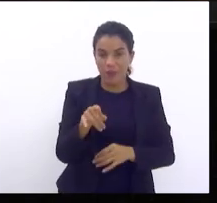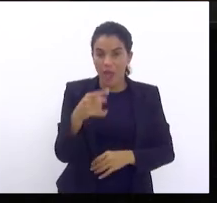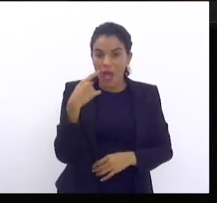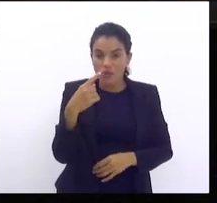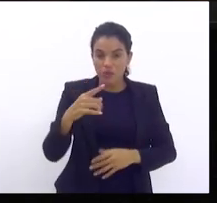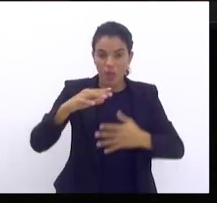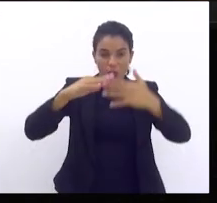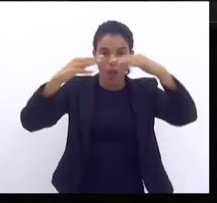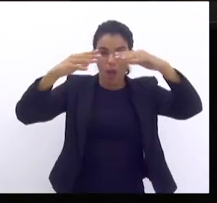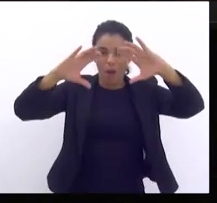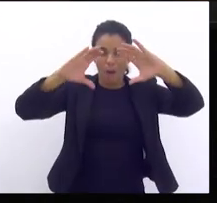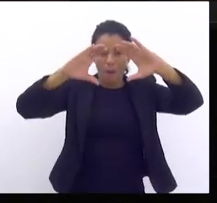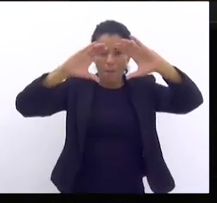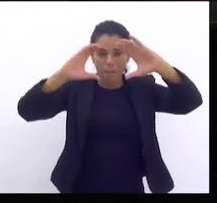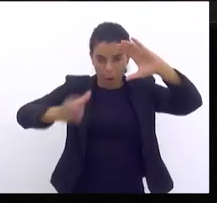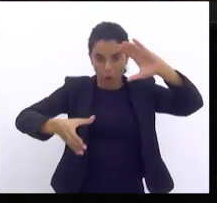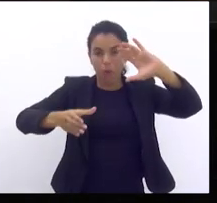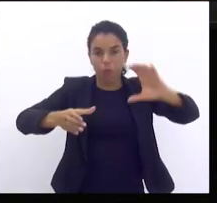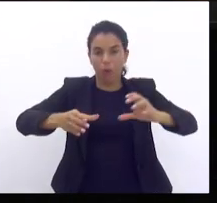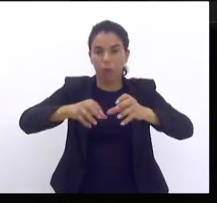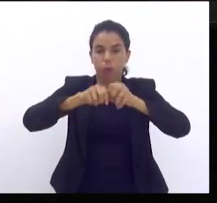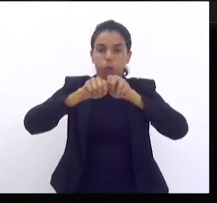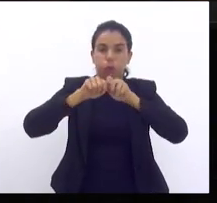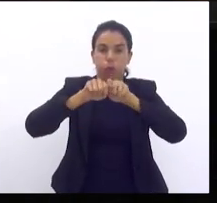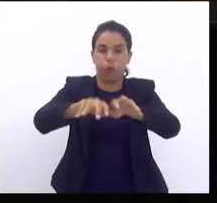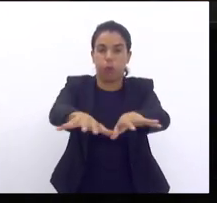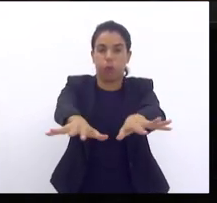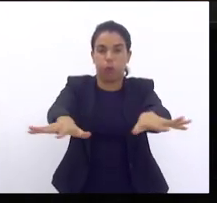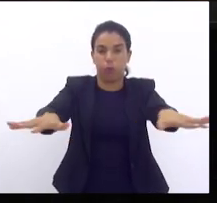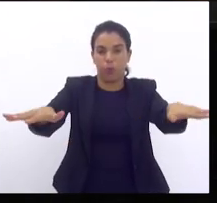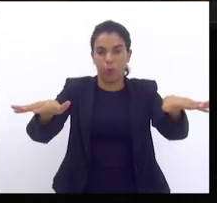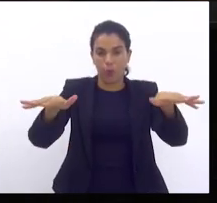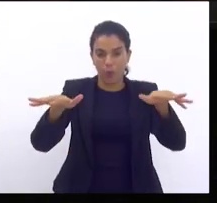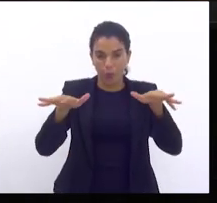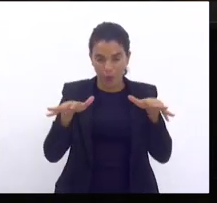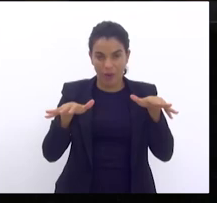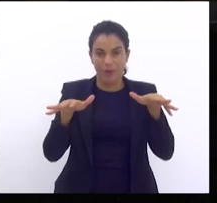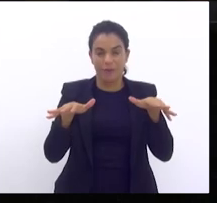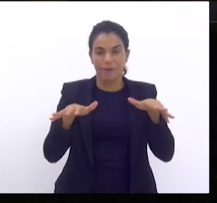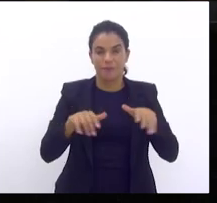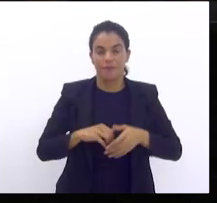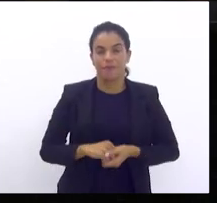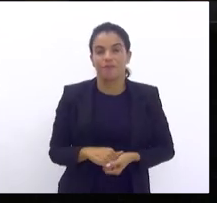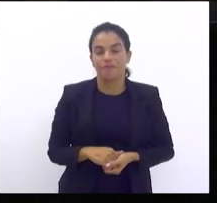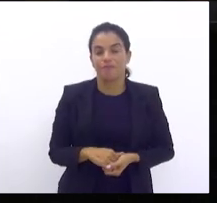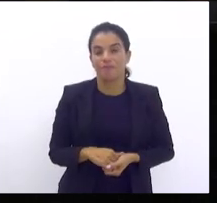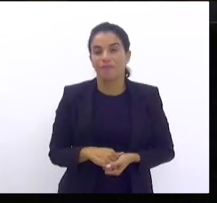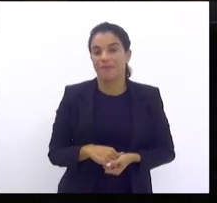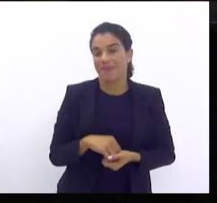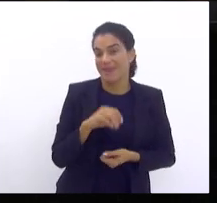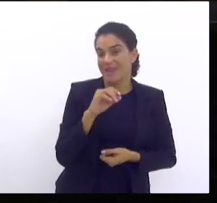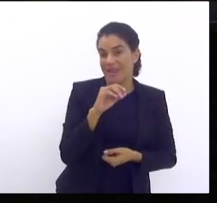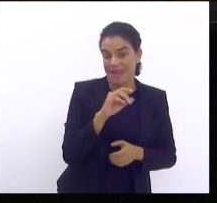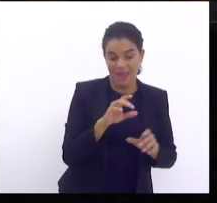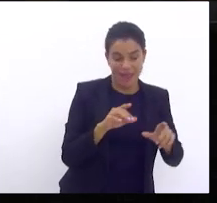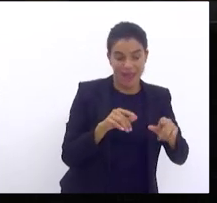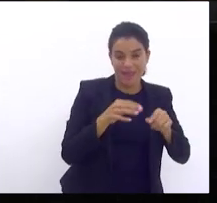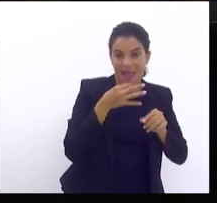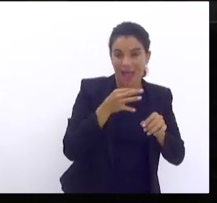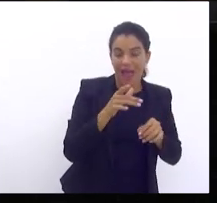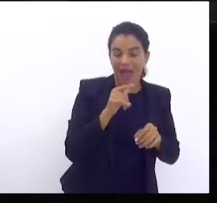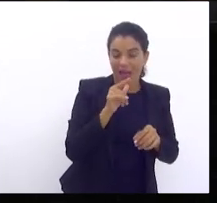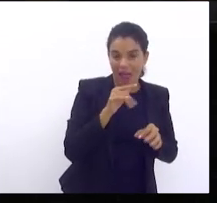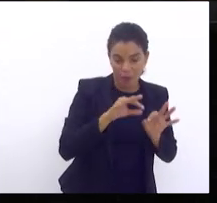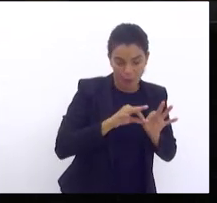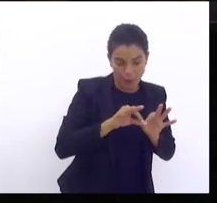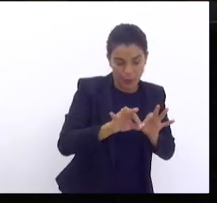romperam rompeu a primeira que rompeu a segunda e veio tudo morro abaixo cada metro cbico d'água